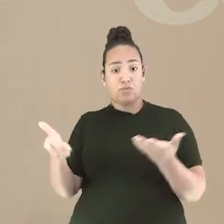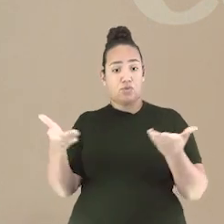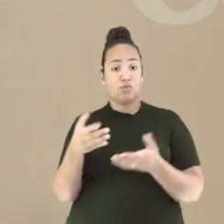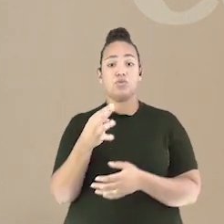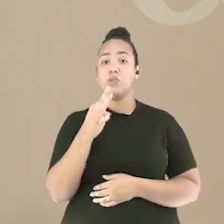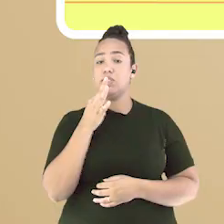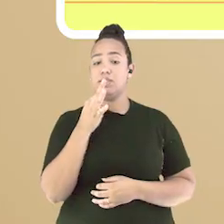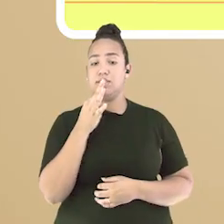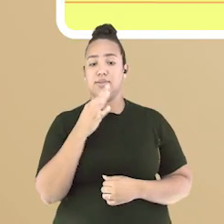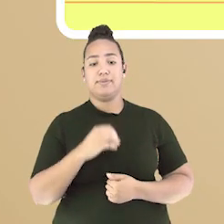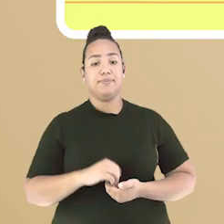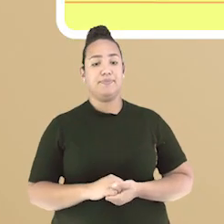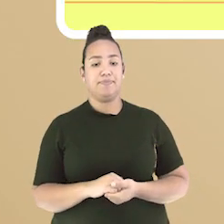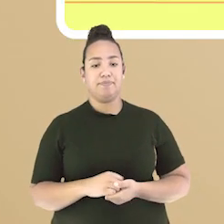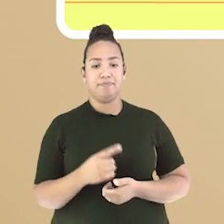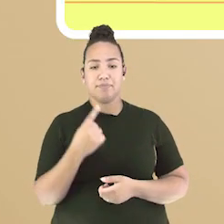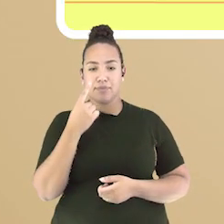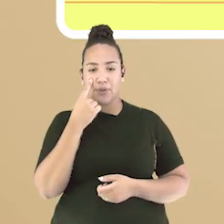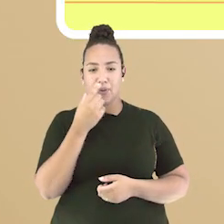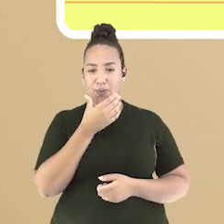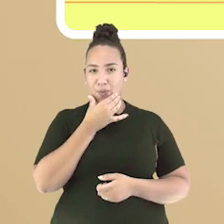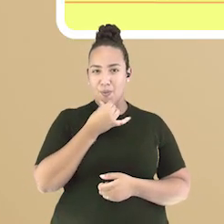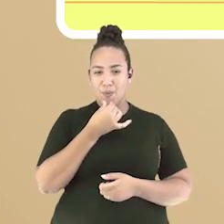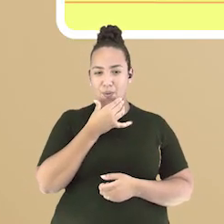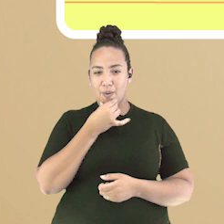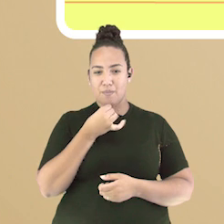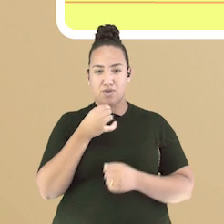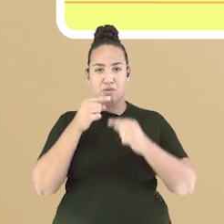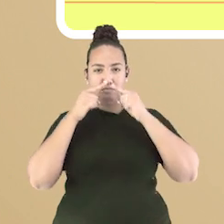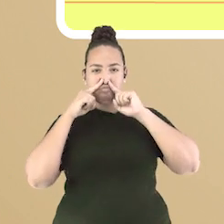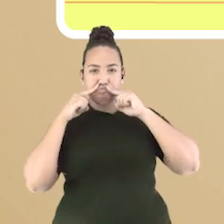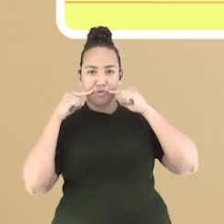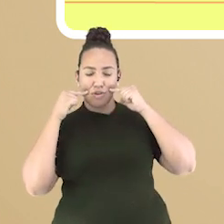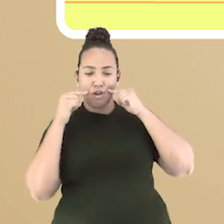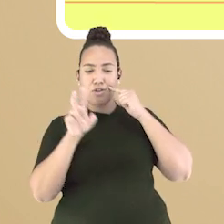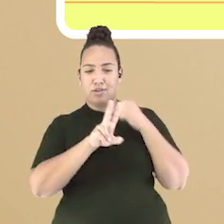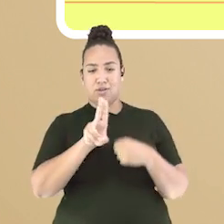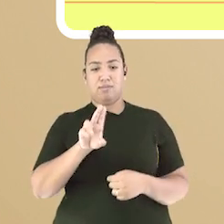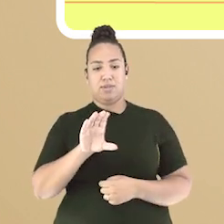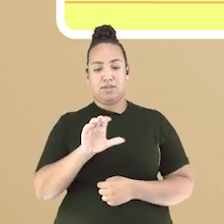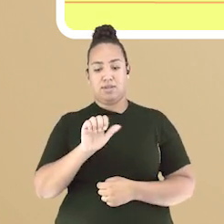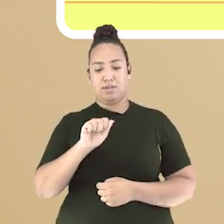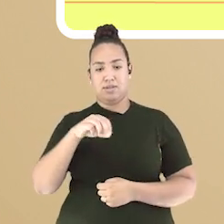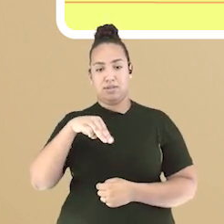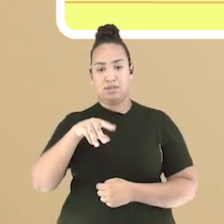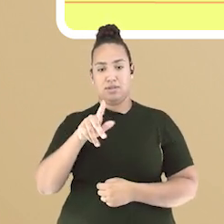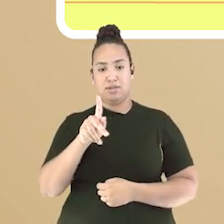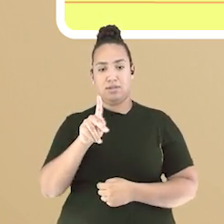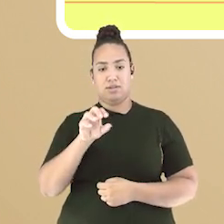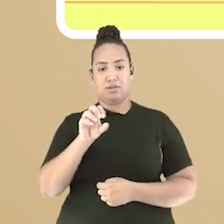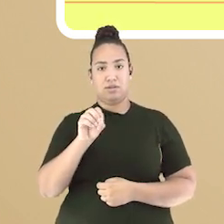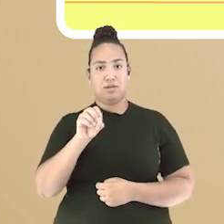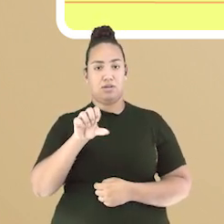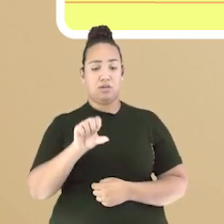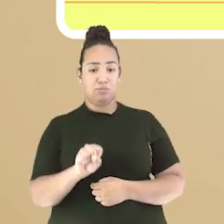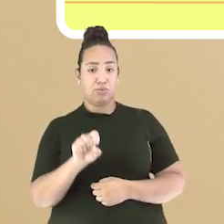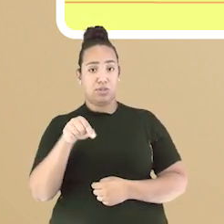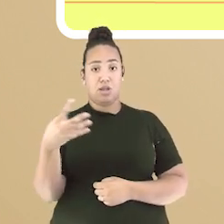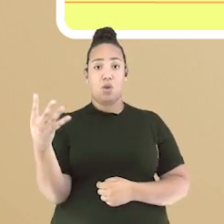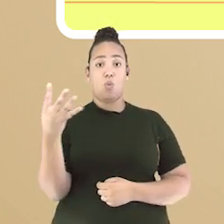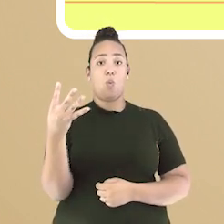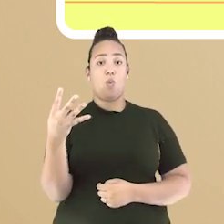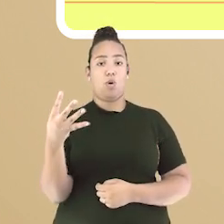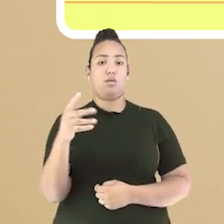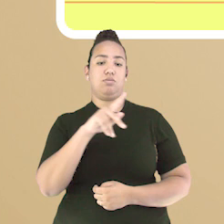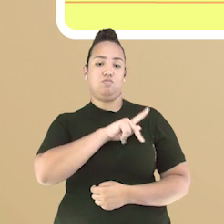hoje. Esse cara com bigode super legal é o Campos Salles. Ele foi nosso 4º presidente. Ele